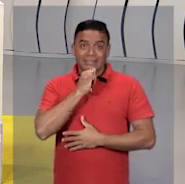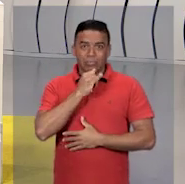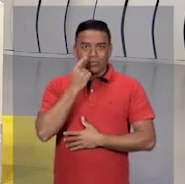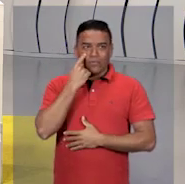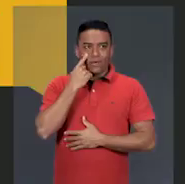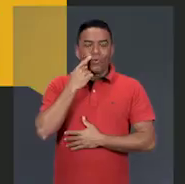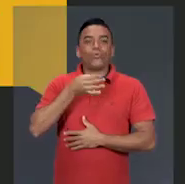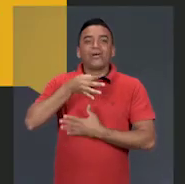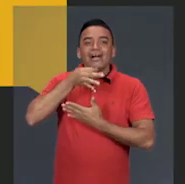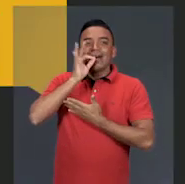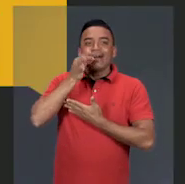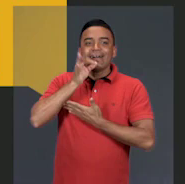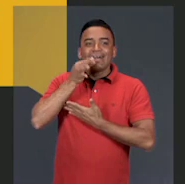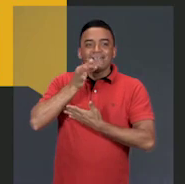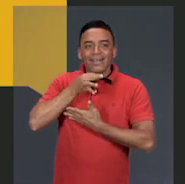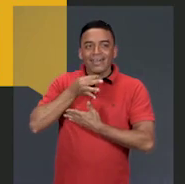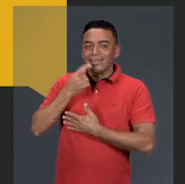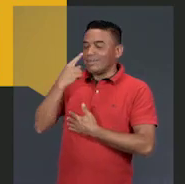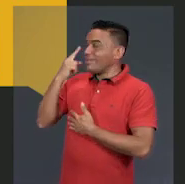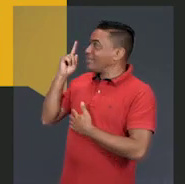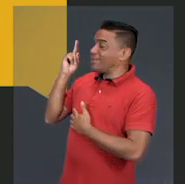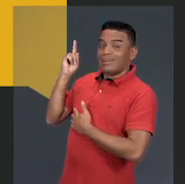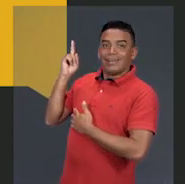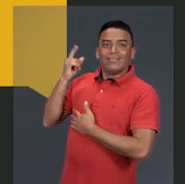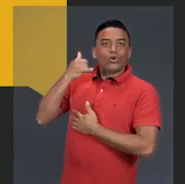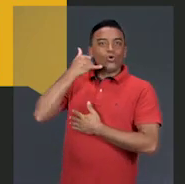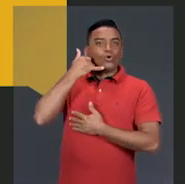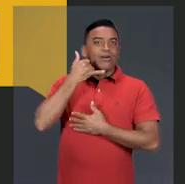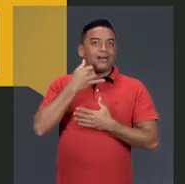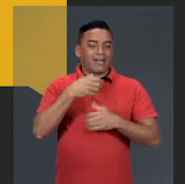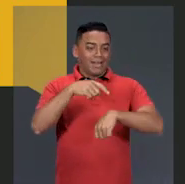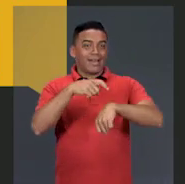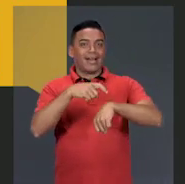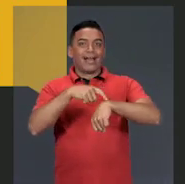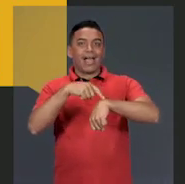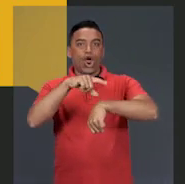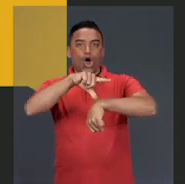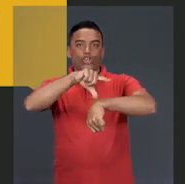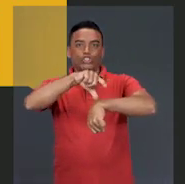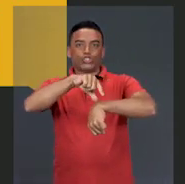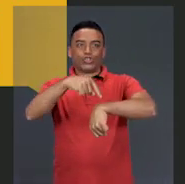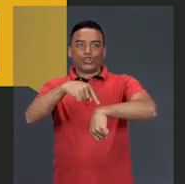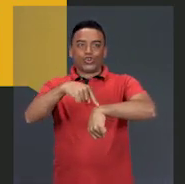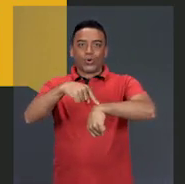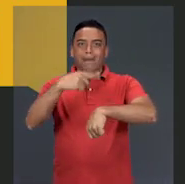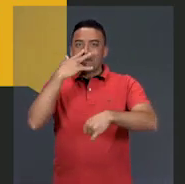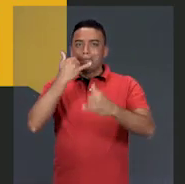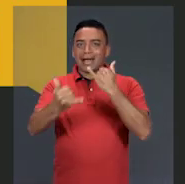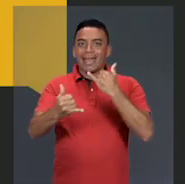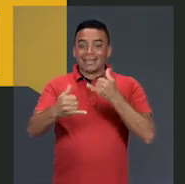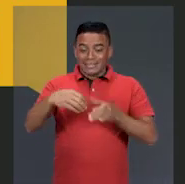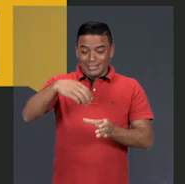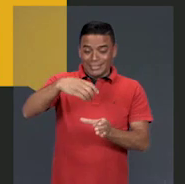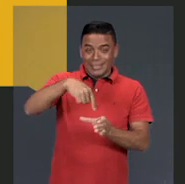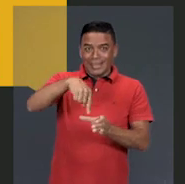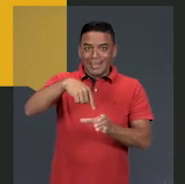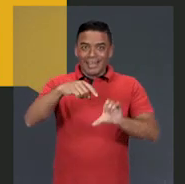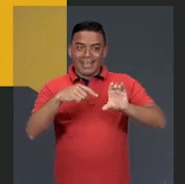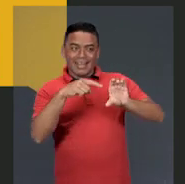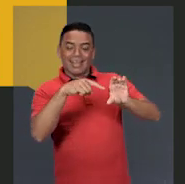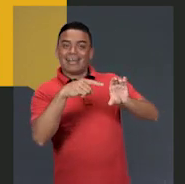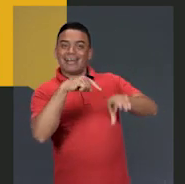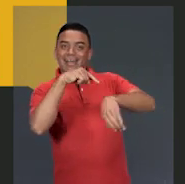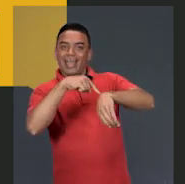foi o do café. Ali, ó, nós temos um relógio, algo que é parecido como um relógio, e no meio dele tem um café.